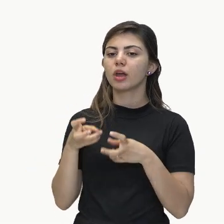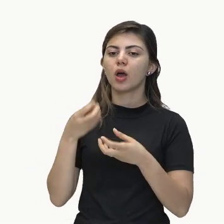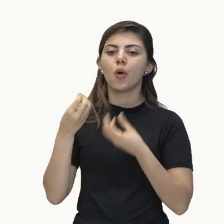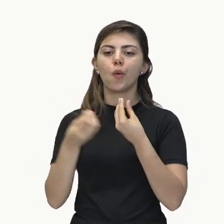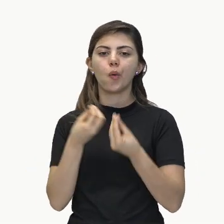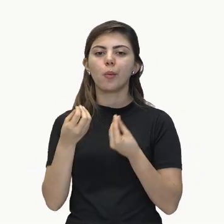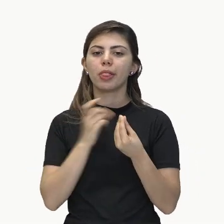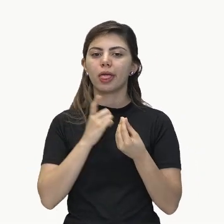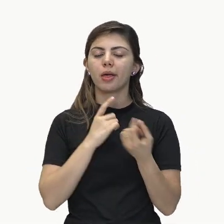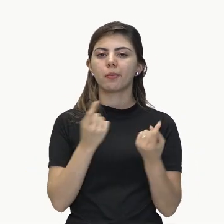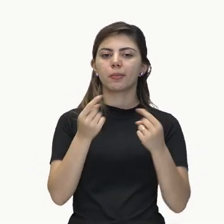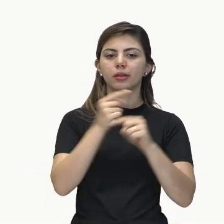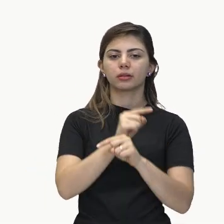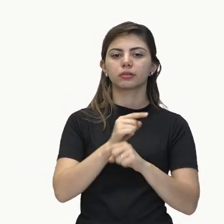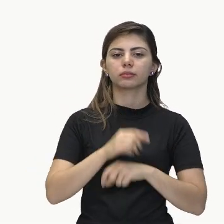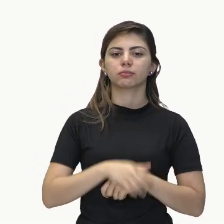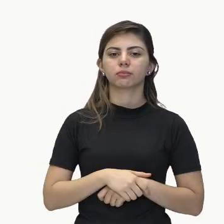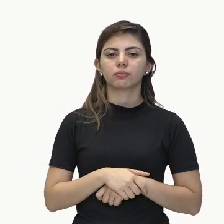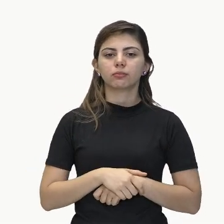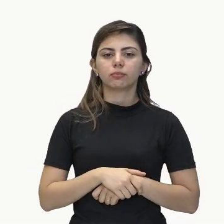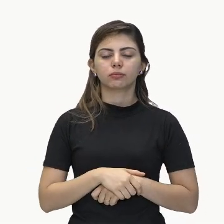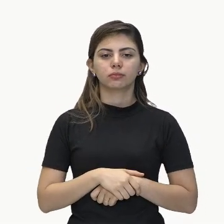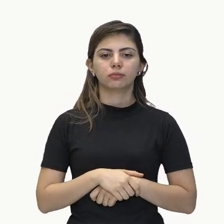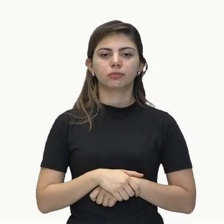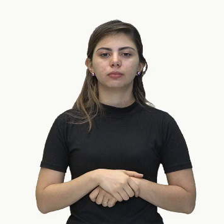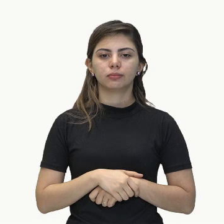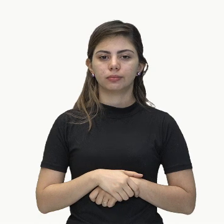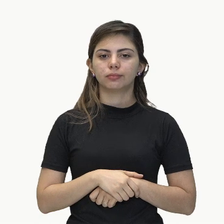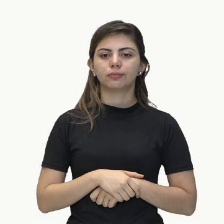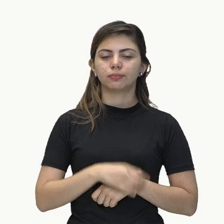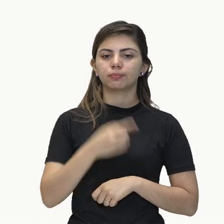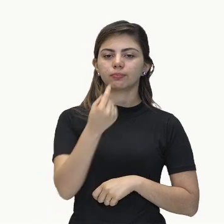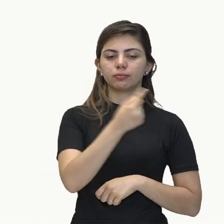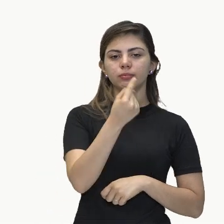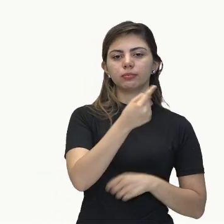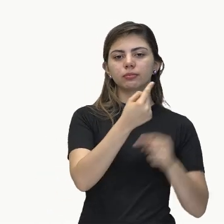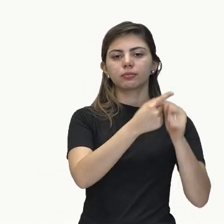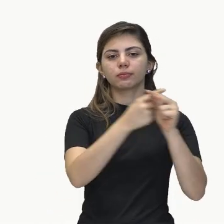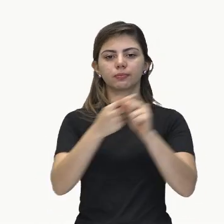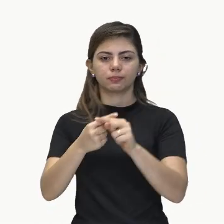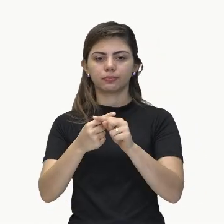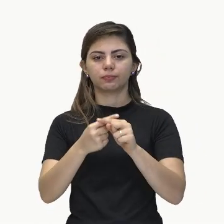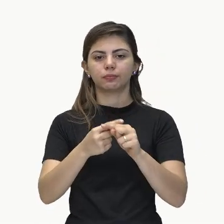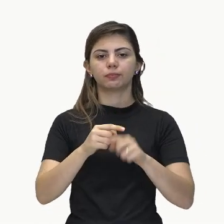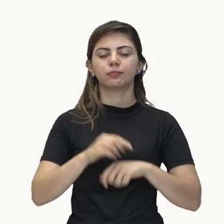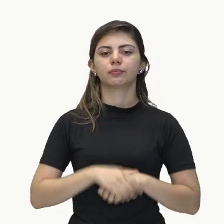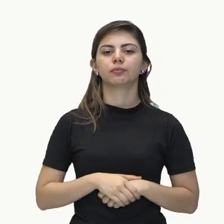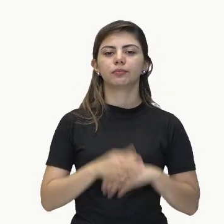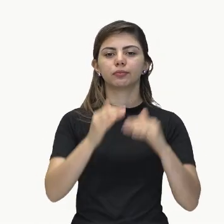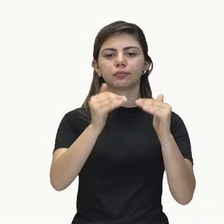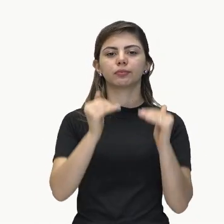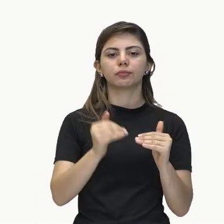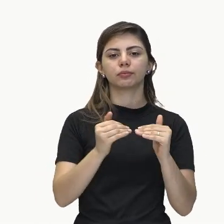Olha. O meu coeficiente da minha segunda equação eu vou multiplicar a primeira. E o coeficiente da primeira eu vou multiplicar a